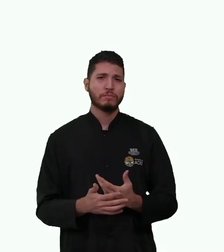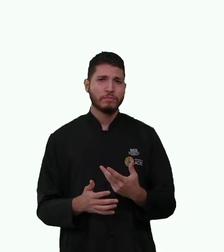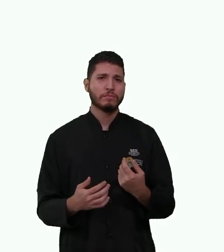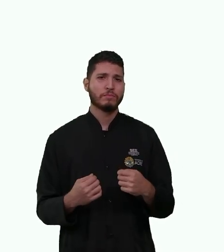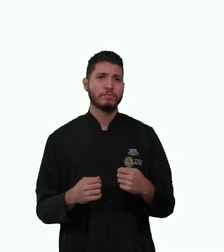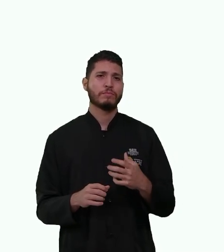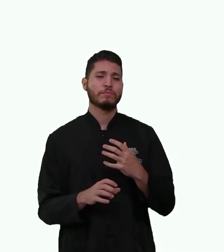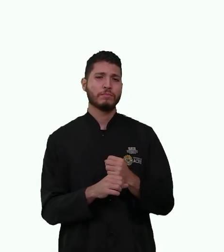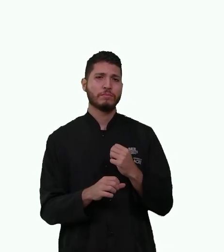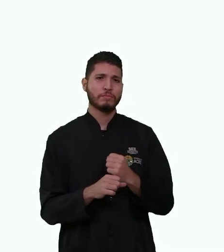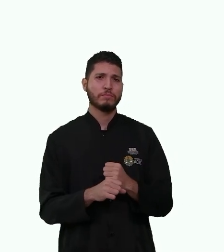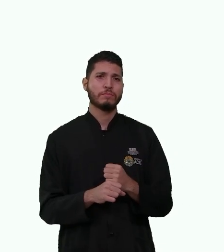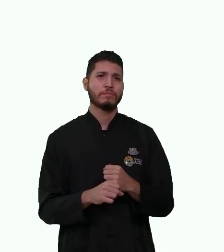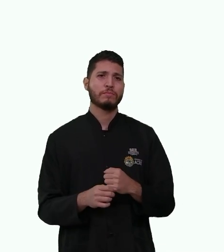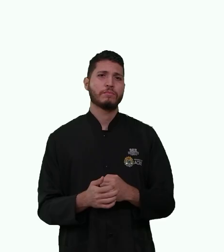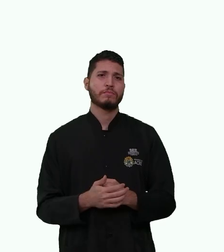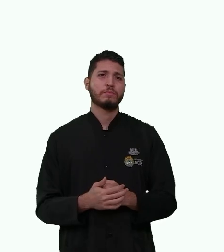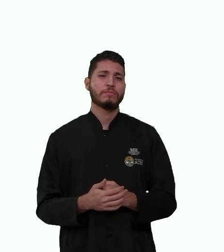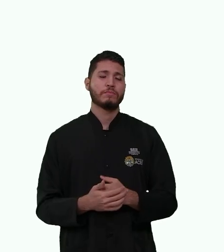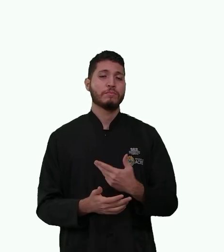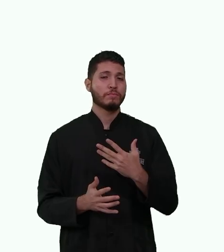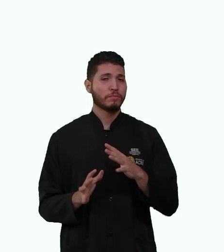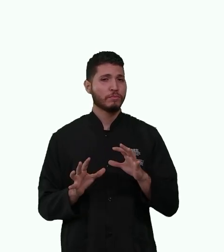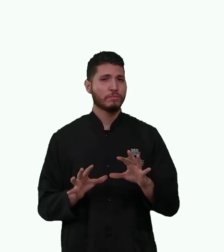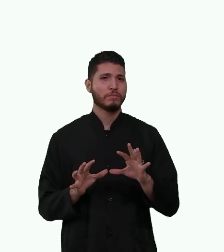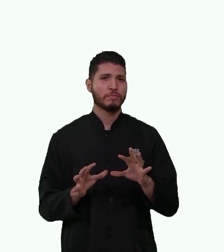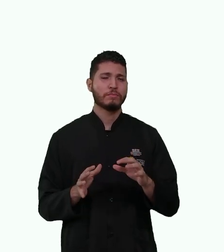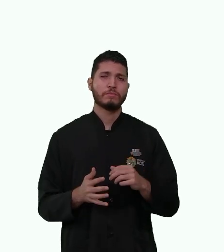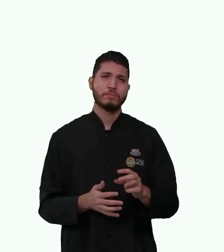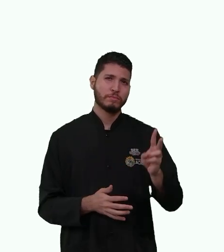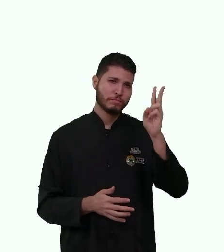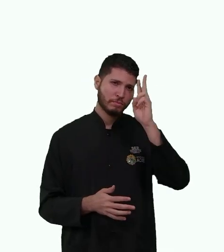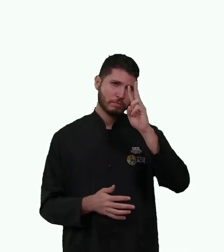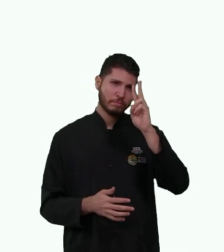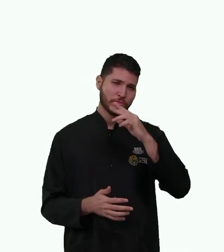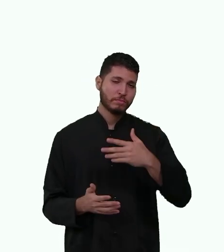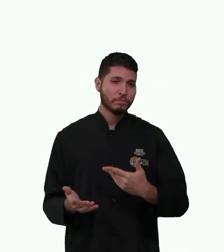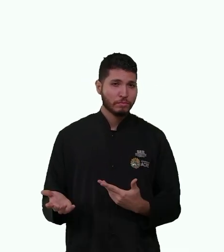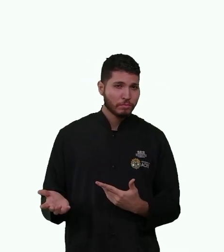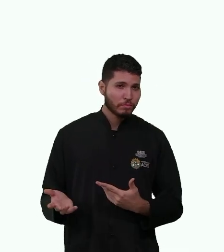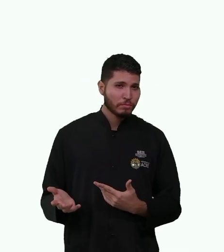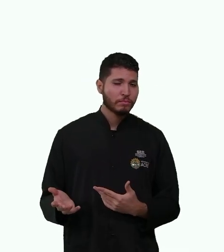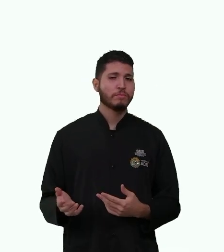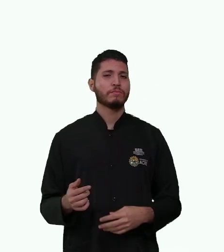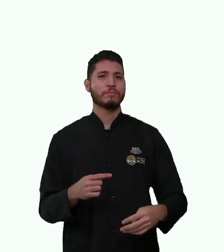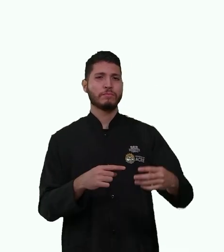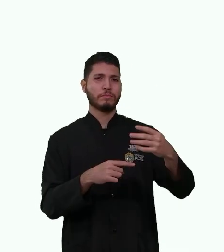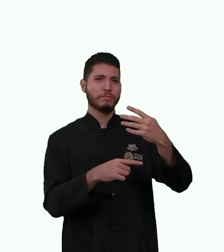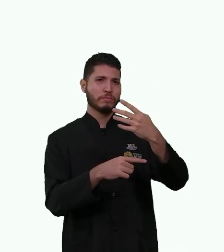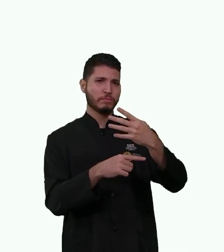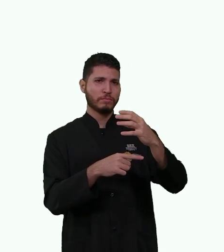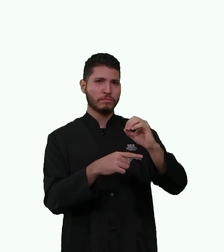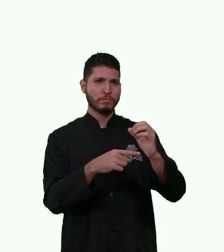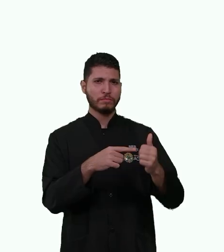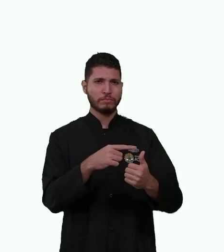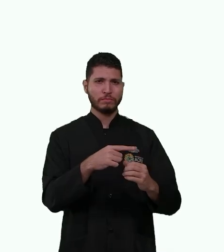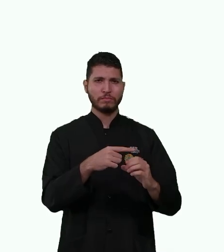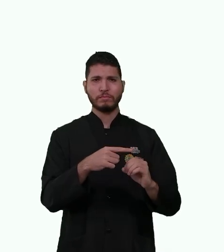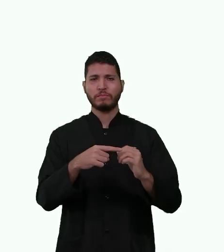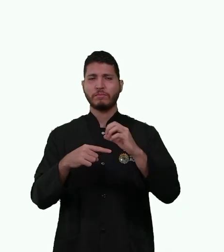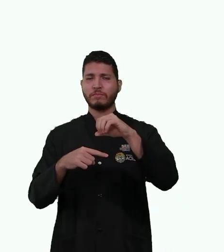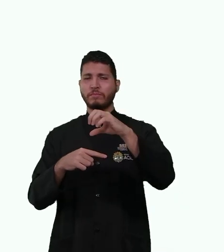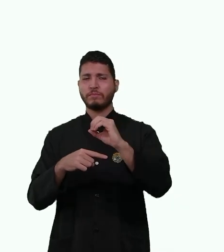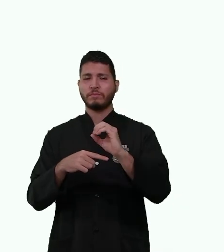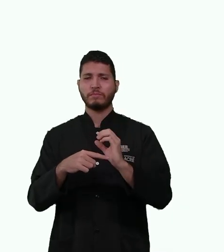desses 90%. Lembra que 40% é uma fração? Então, ó, 40 sobre 100 vezes 90 sobre 100.